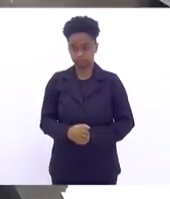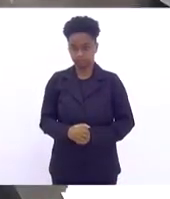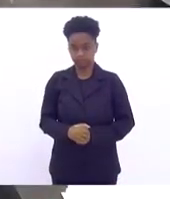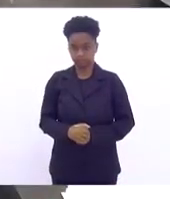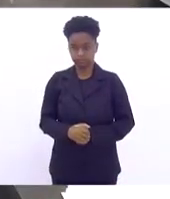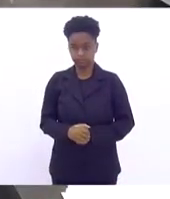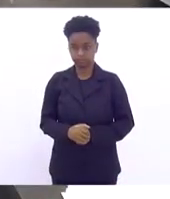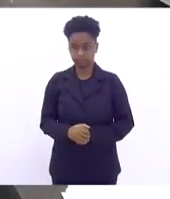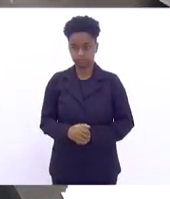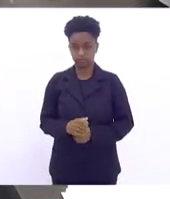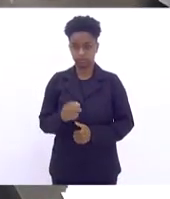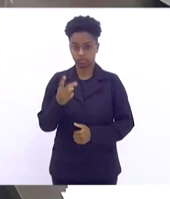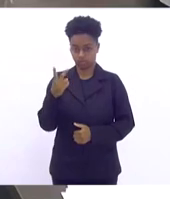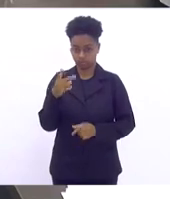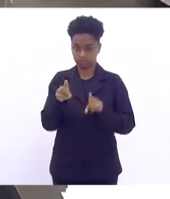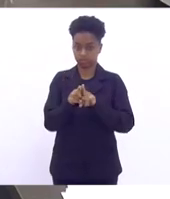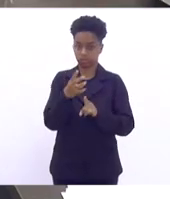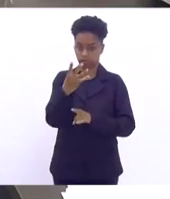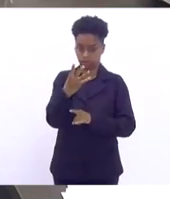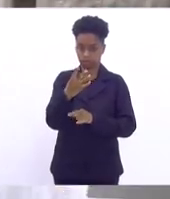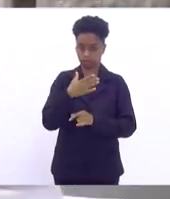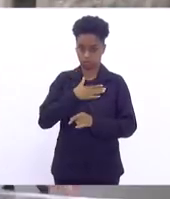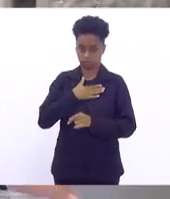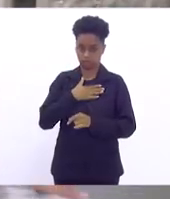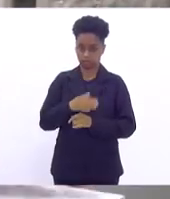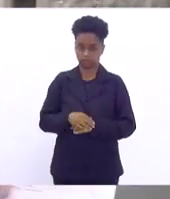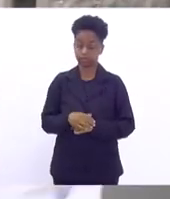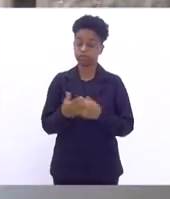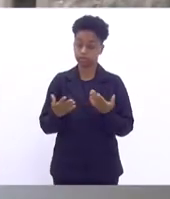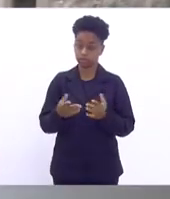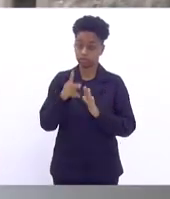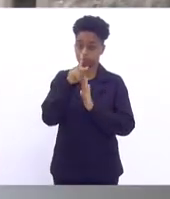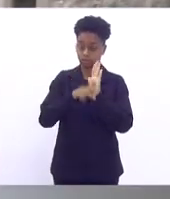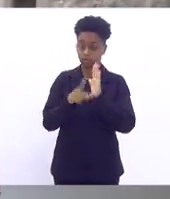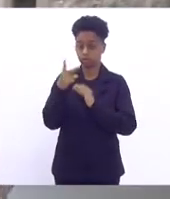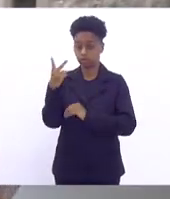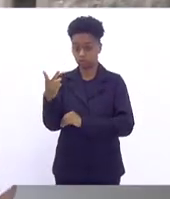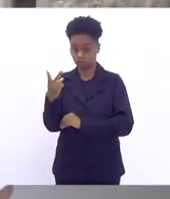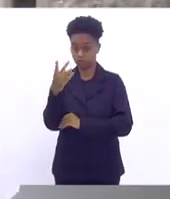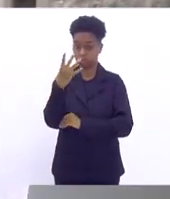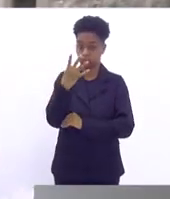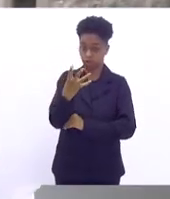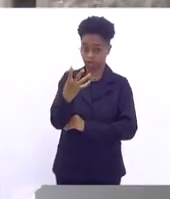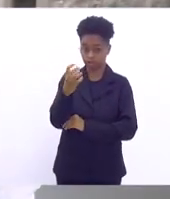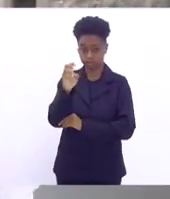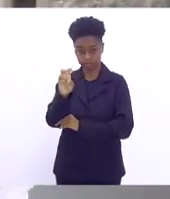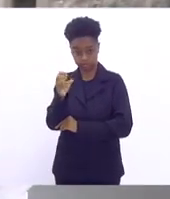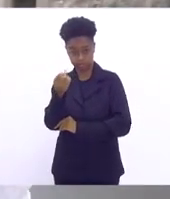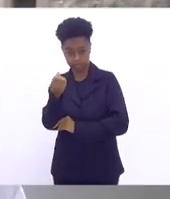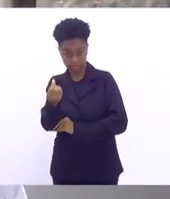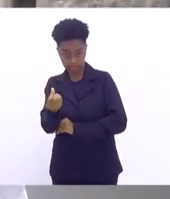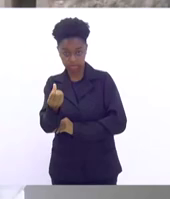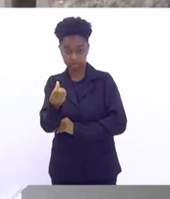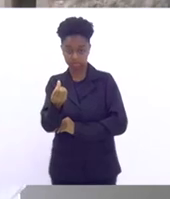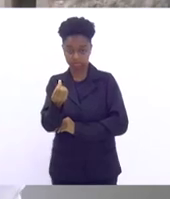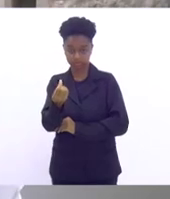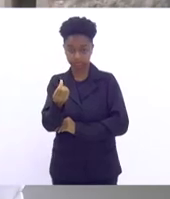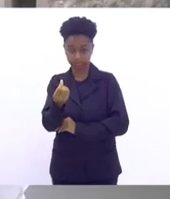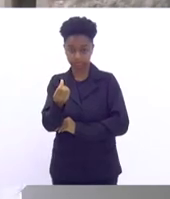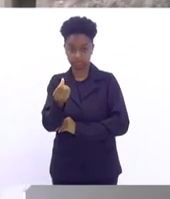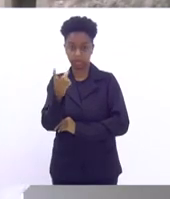o projeto então o projeto 245 e 6 são projetos pela